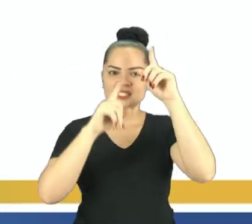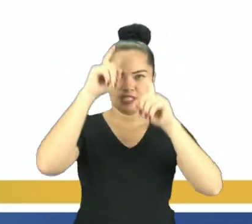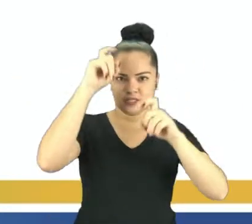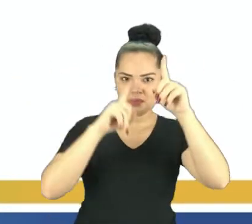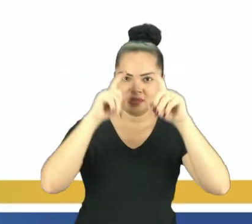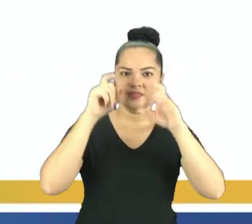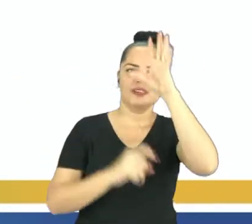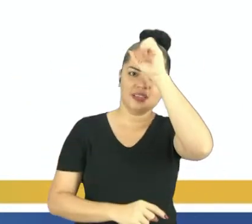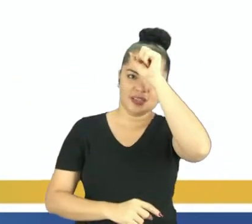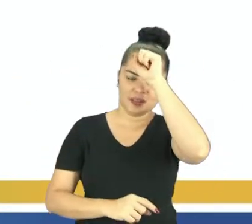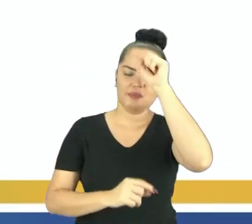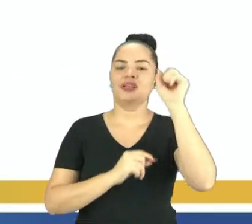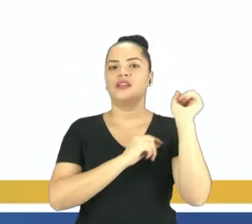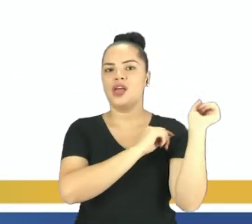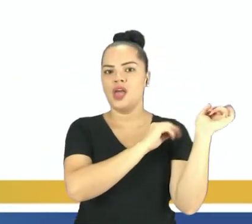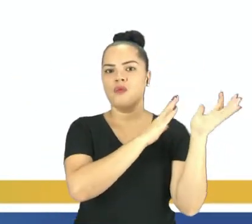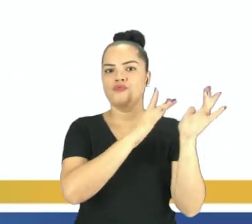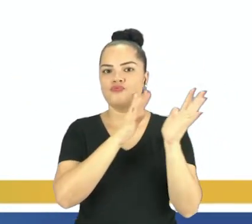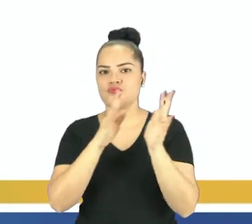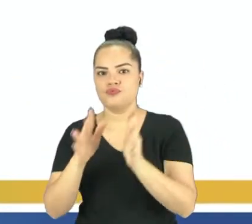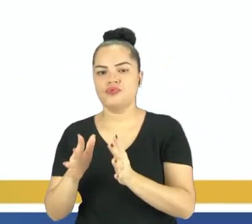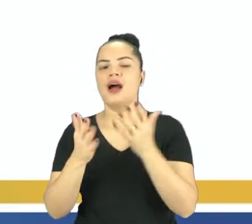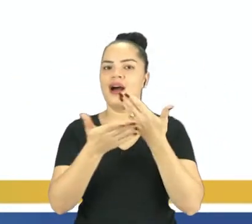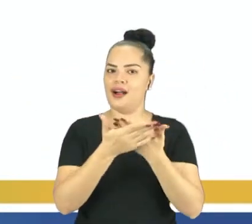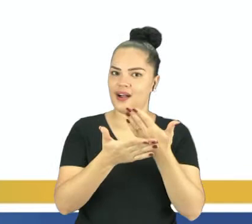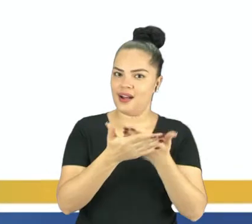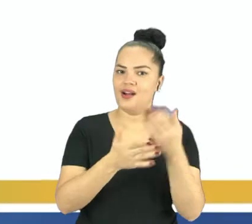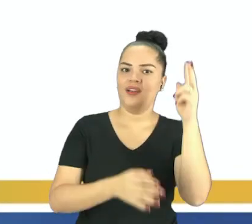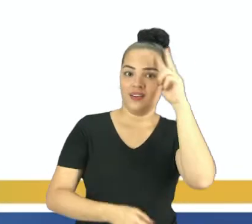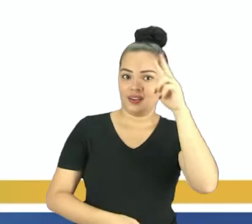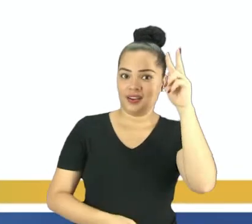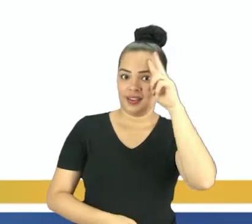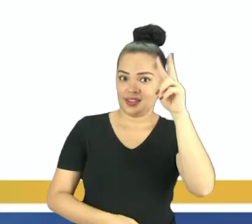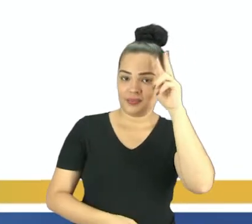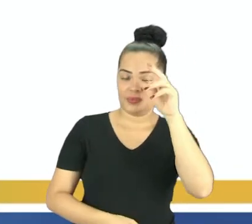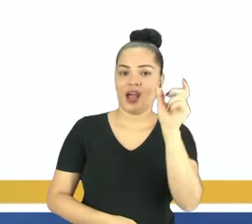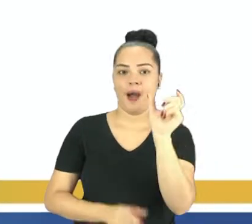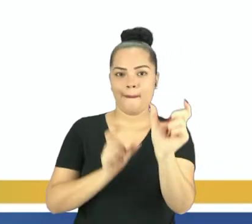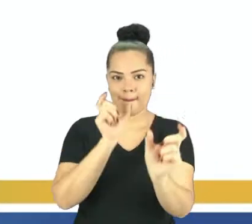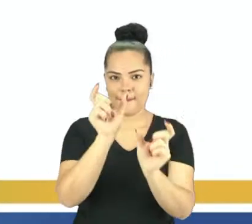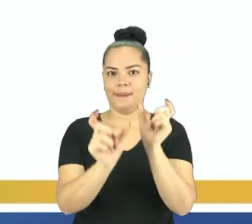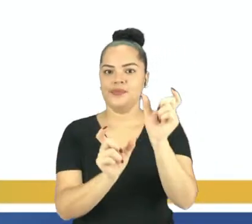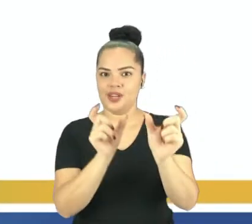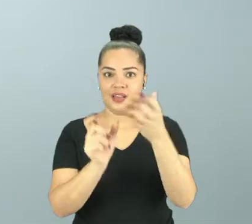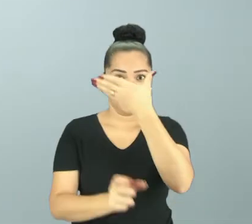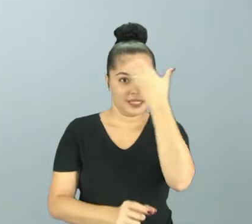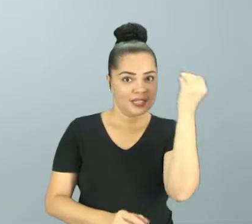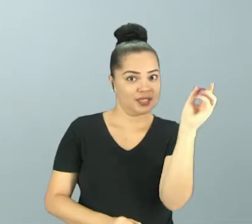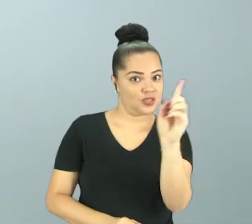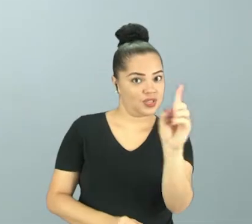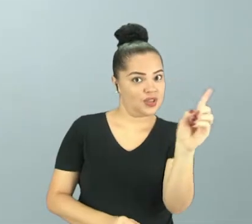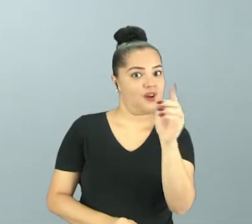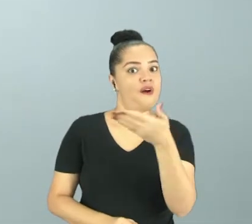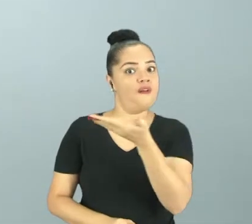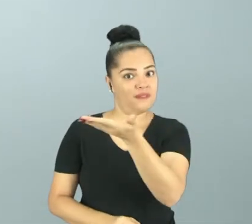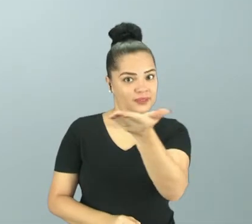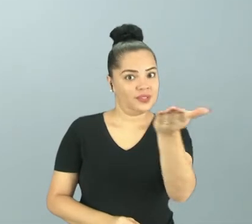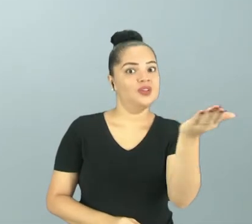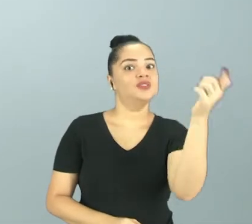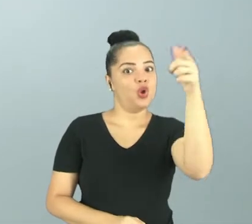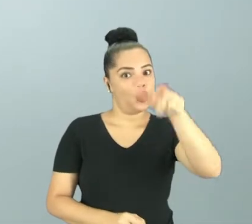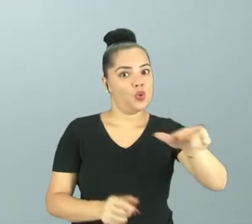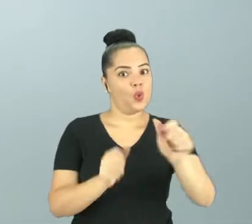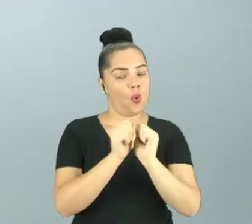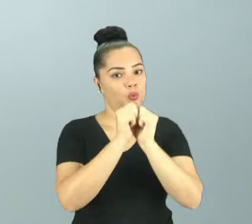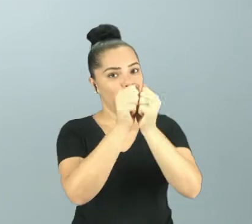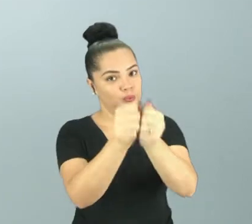aprendemos durante as aulas. Então, para relembrar, vamos aí novamente falar um pouquinho sobre essas palavras. Não esqueçam que vocês aí em casa precisam repetir junto